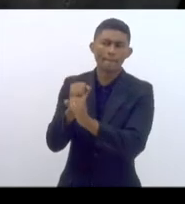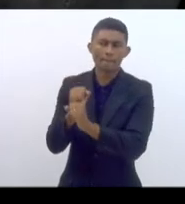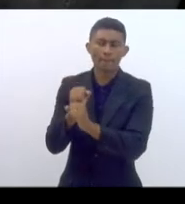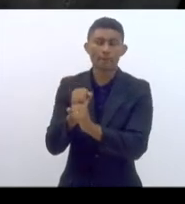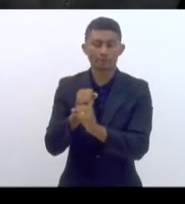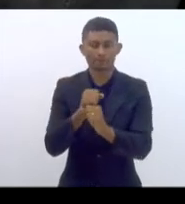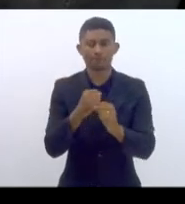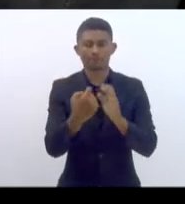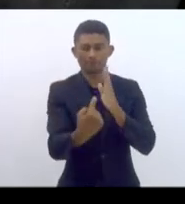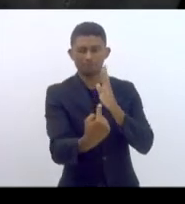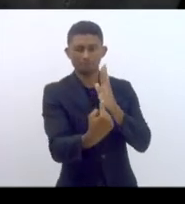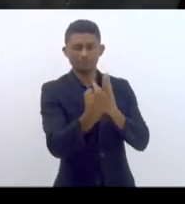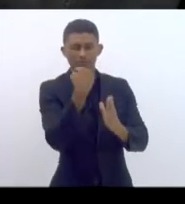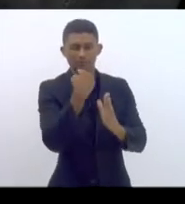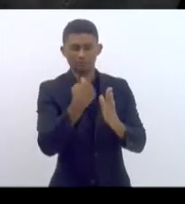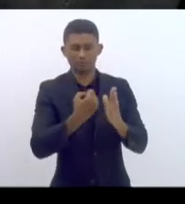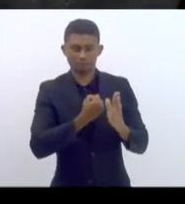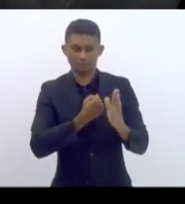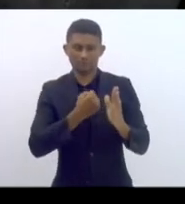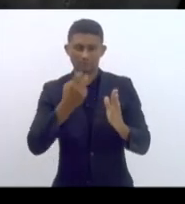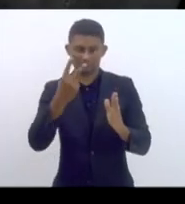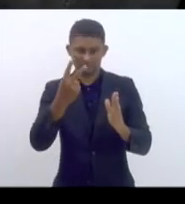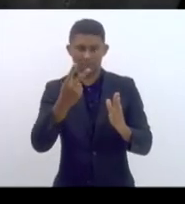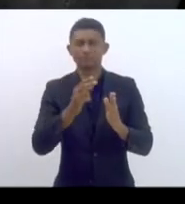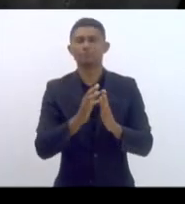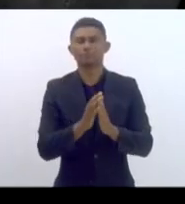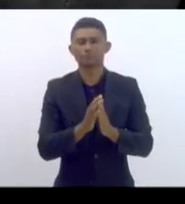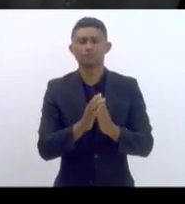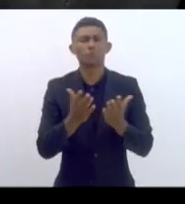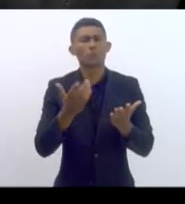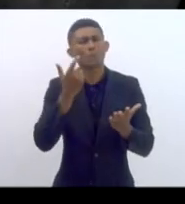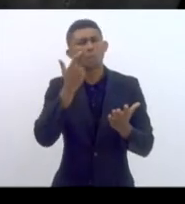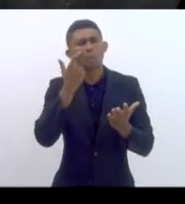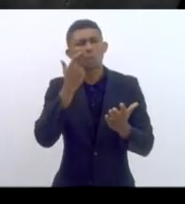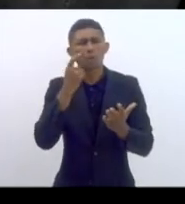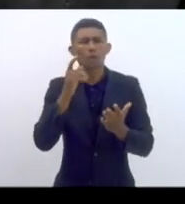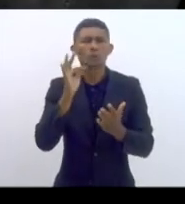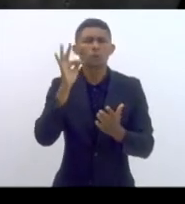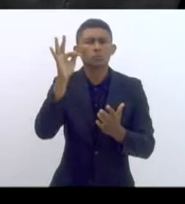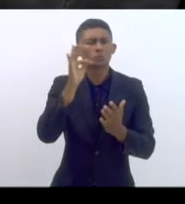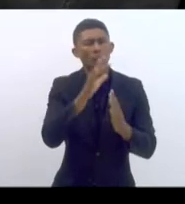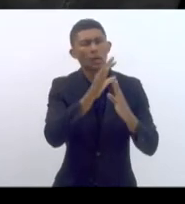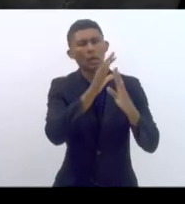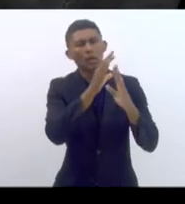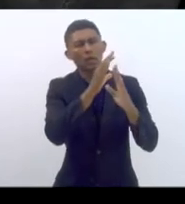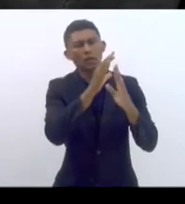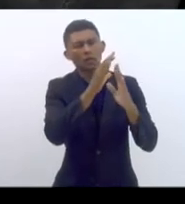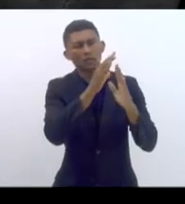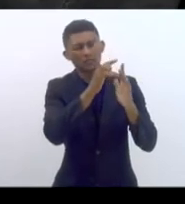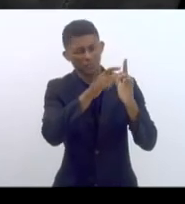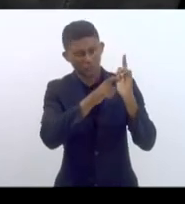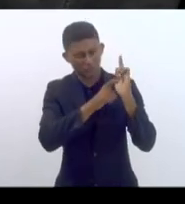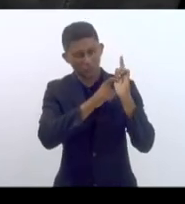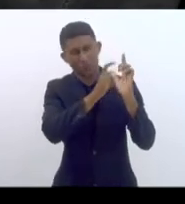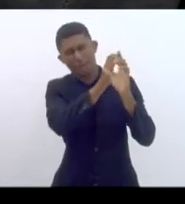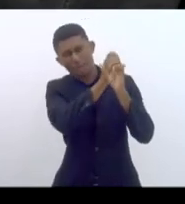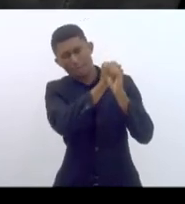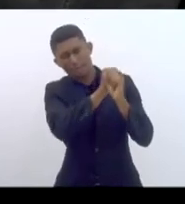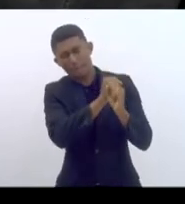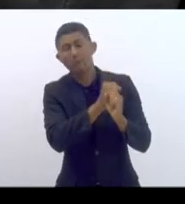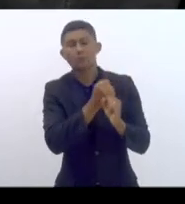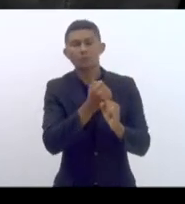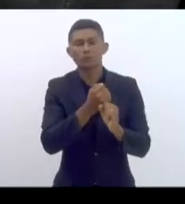A segunda pergunta, ela pergunta simular qual seria a alteração do estoque da dívida por contrato no que tange o período de setembro